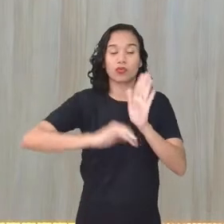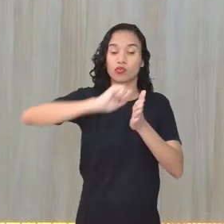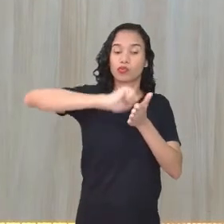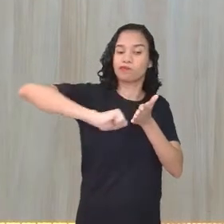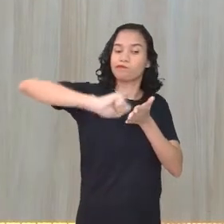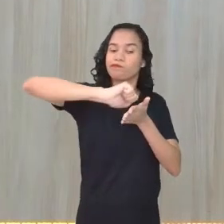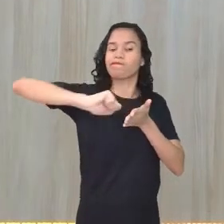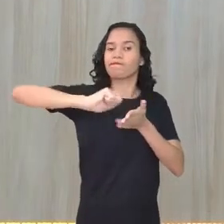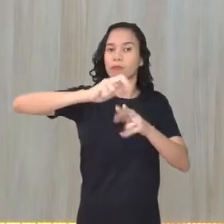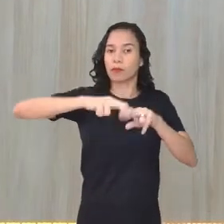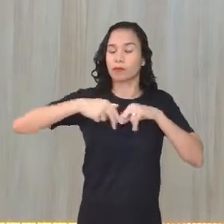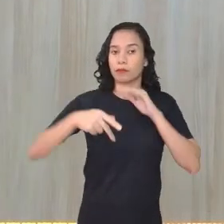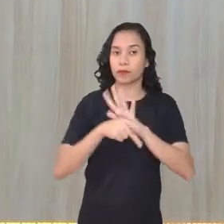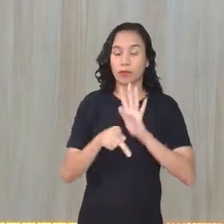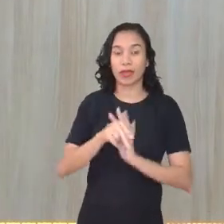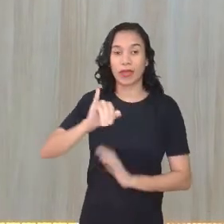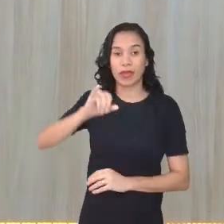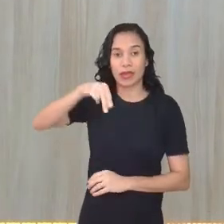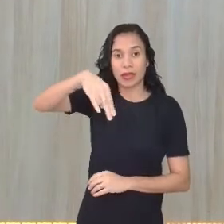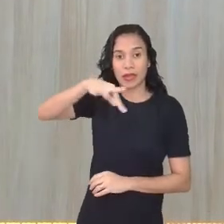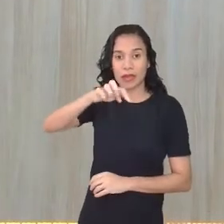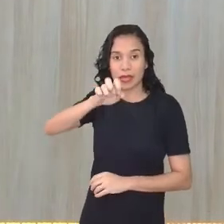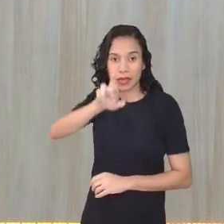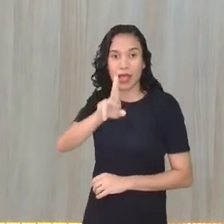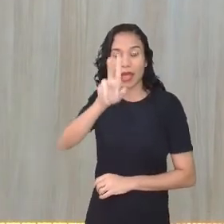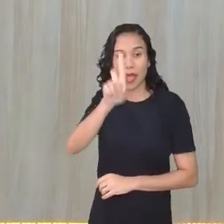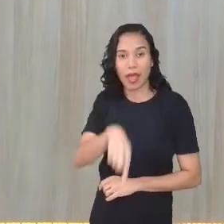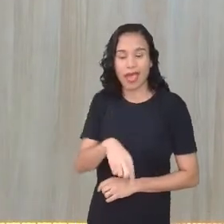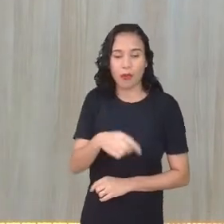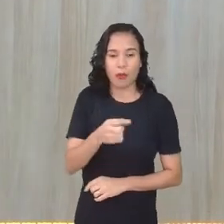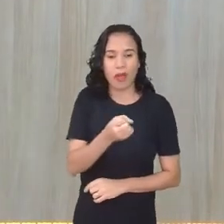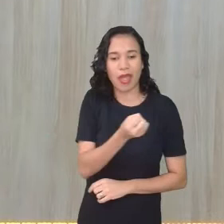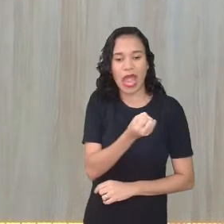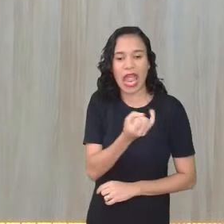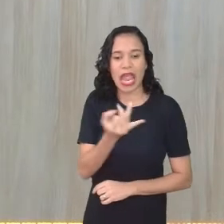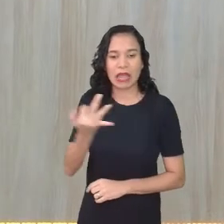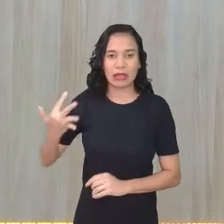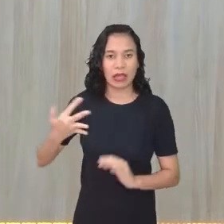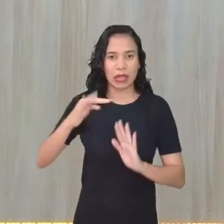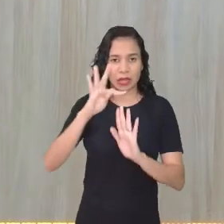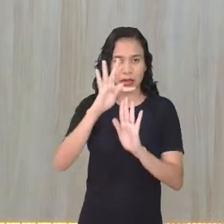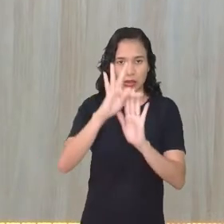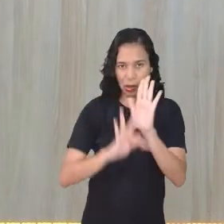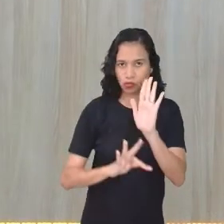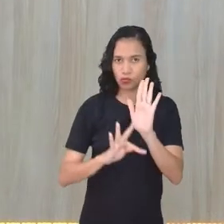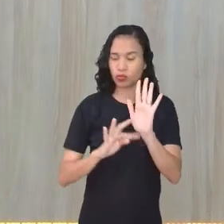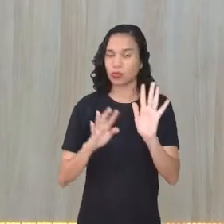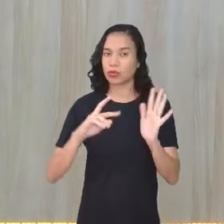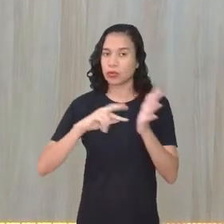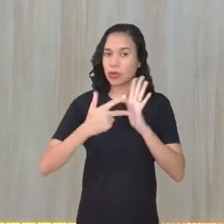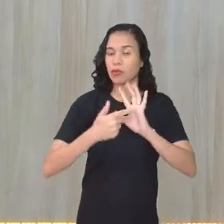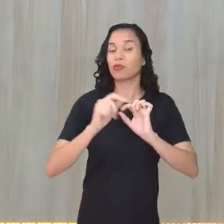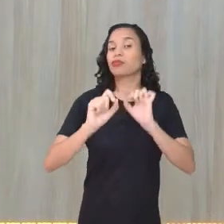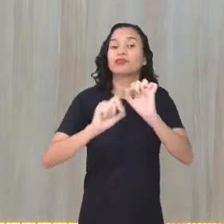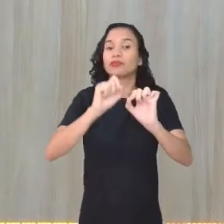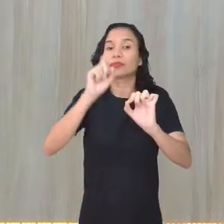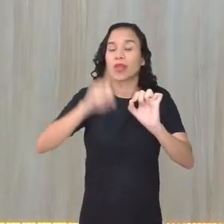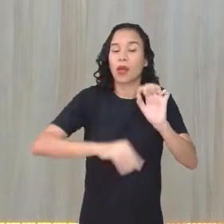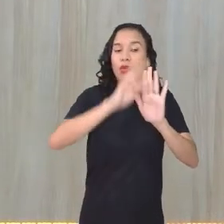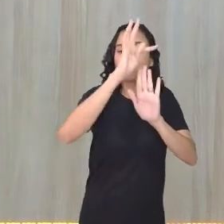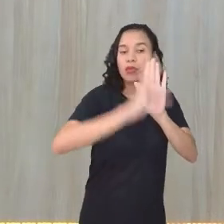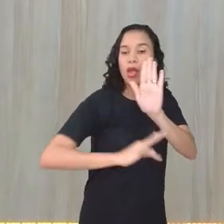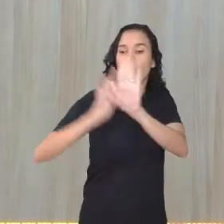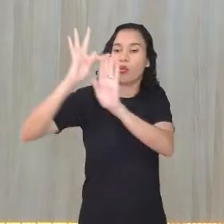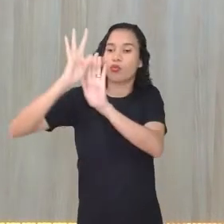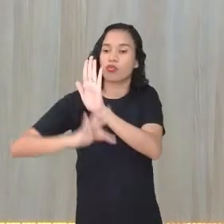escrita. Inter é aquele entre, né? Dá uma ideia de entre textos. Então vai ser a soma aí,